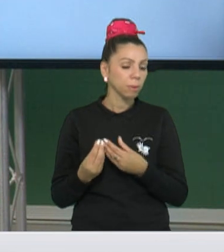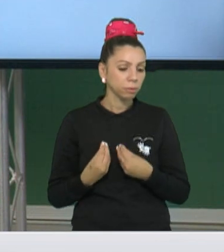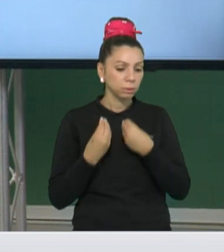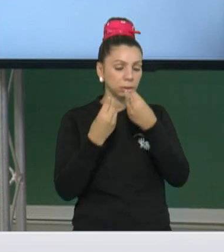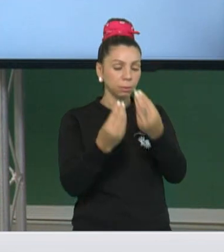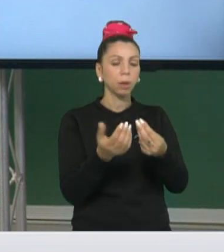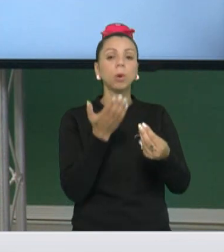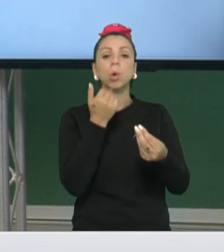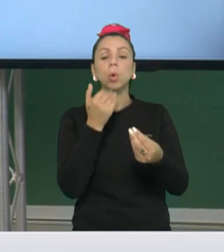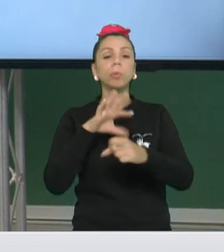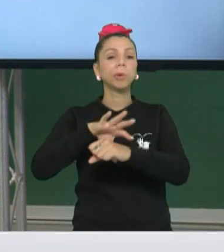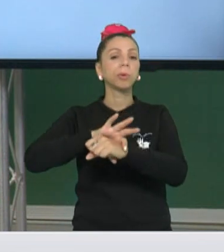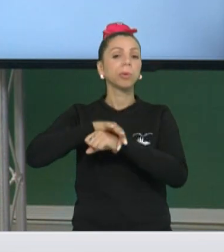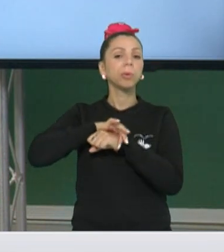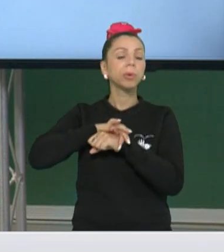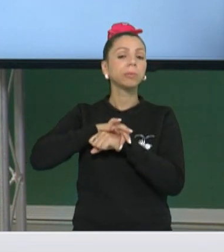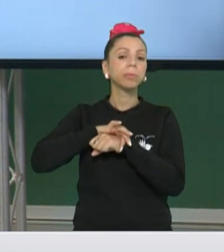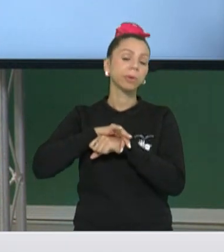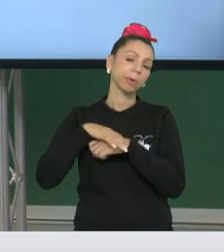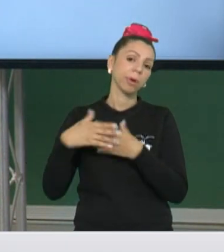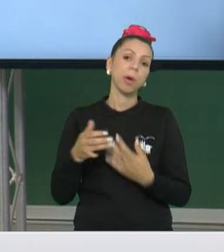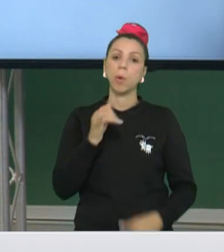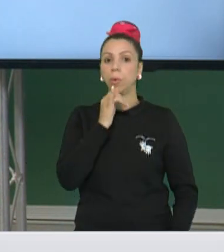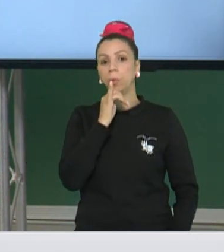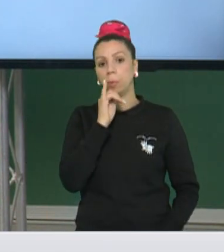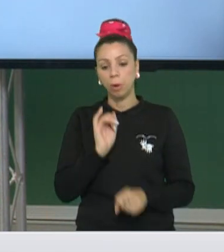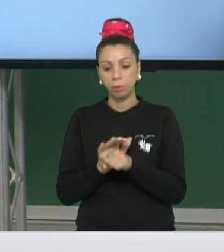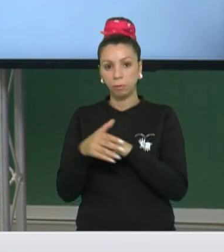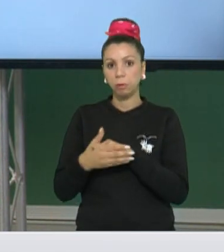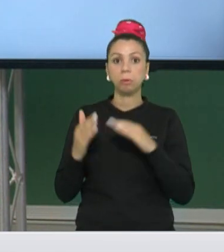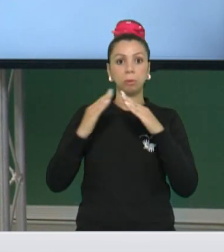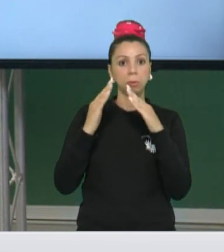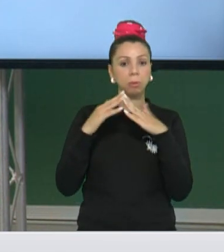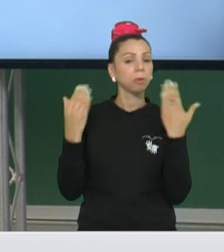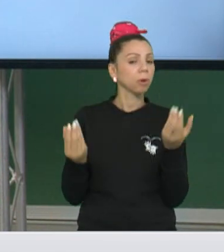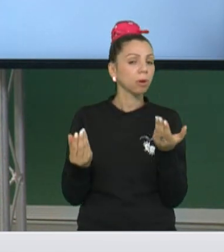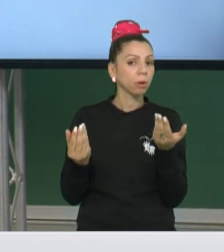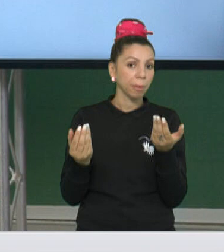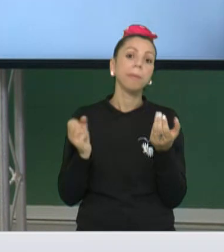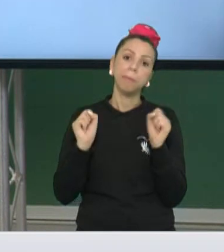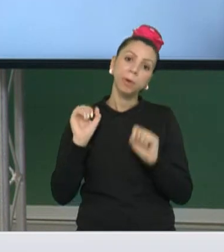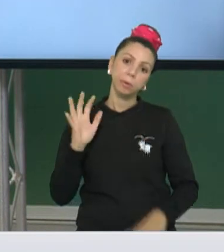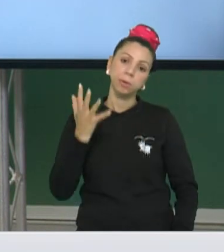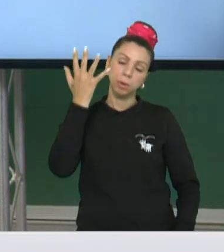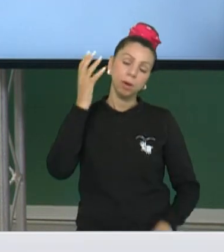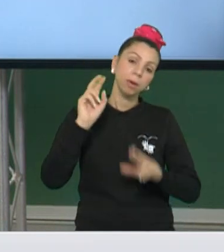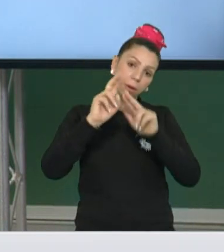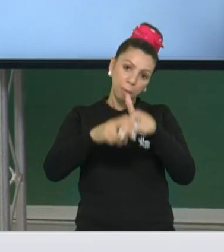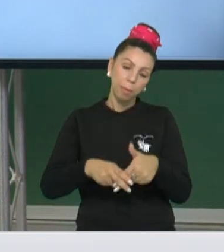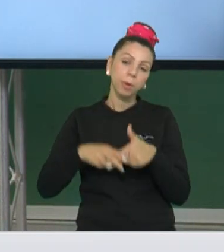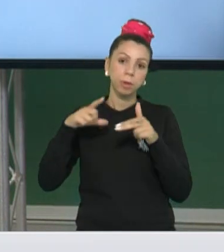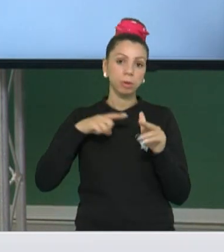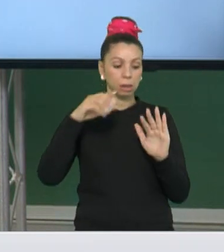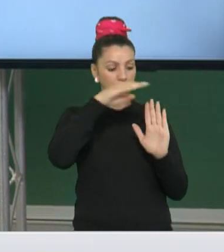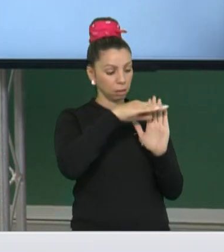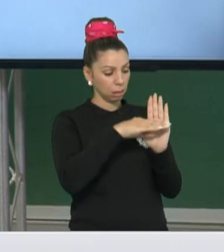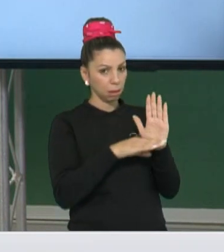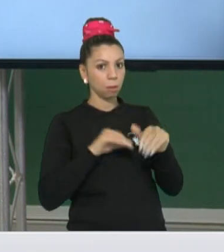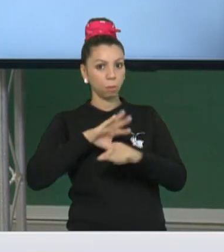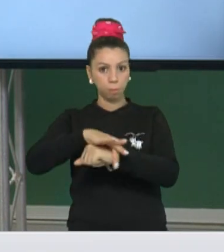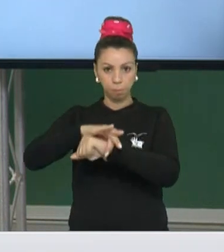trazer o vírus do corona ali para dentro de casa? Sim, claro que pode acontecer, mas por isso tem um protocolo de